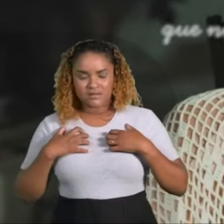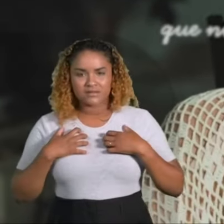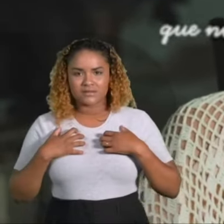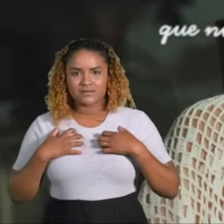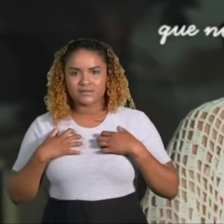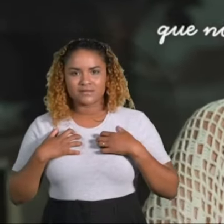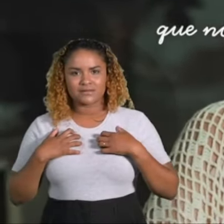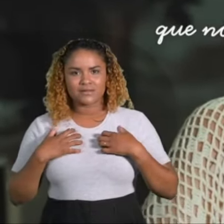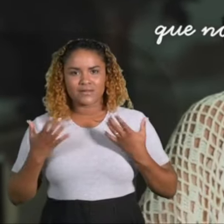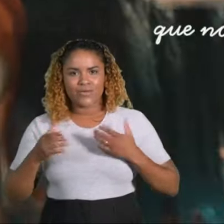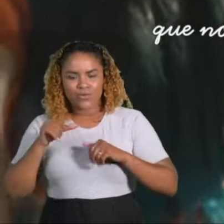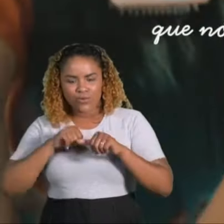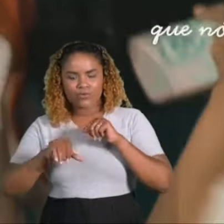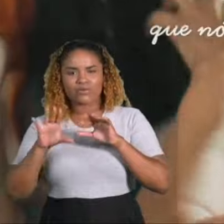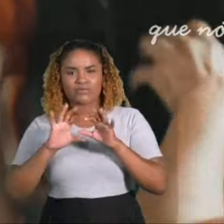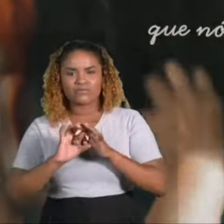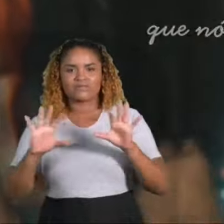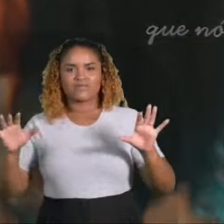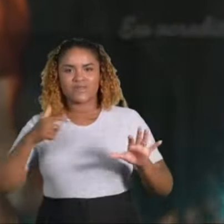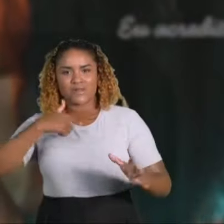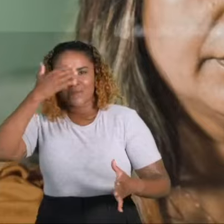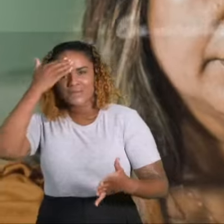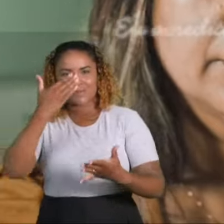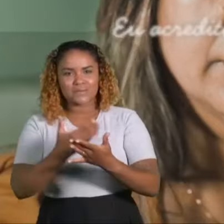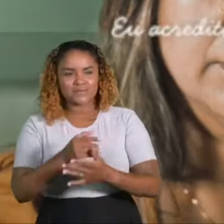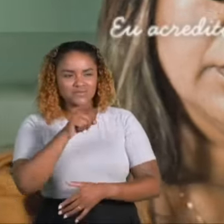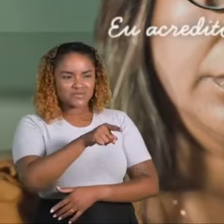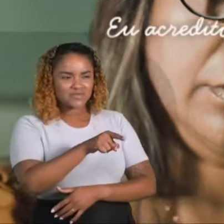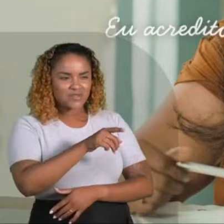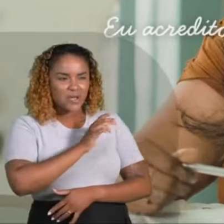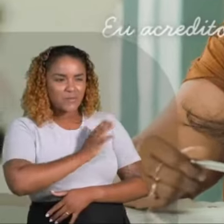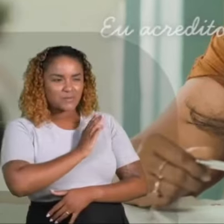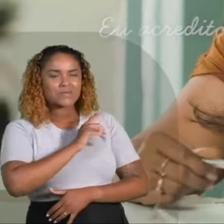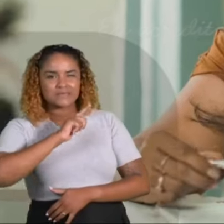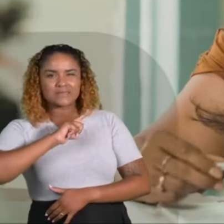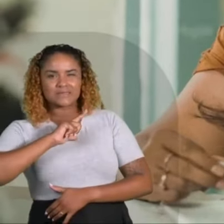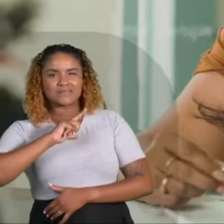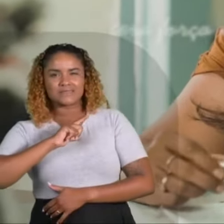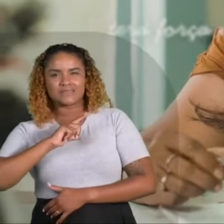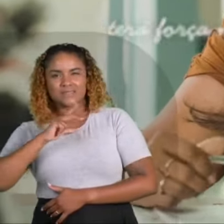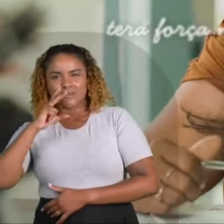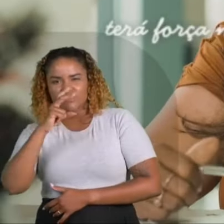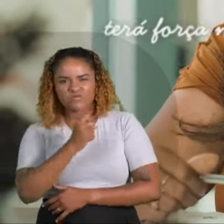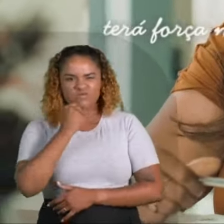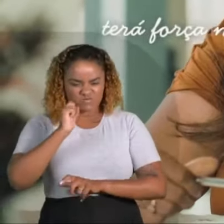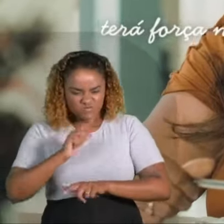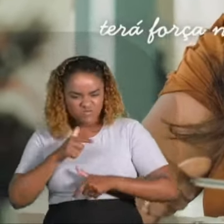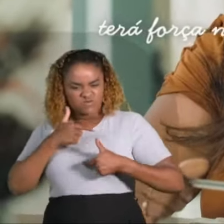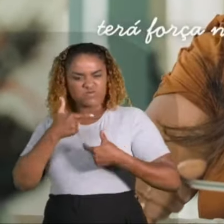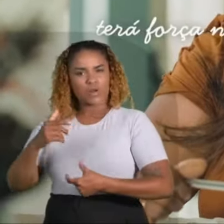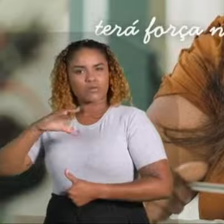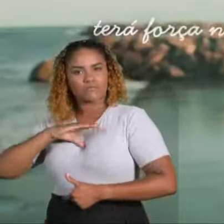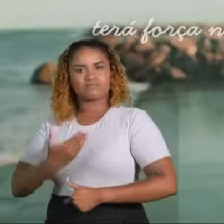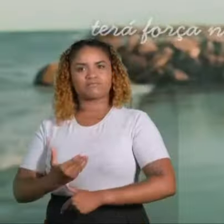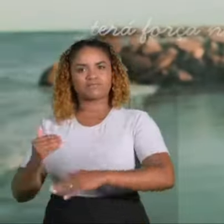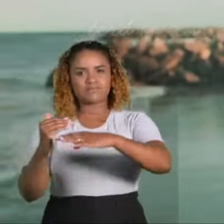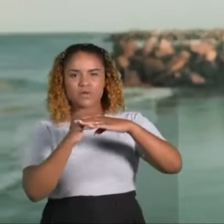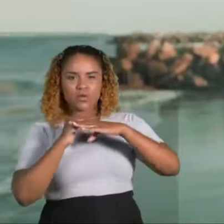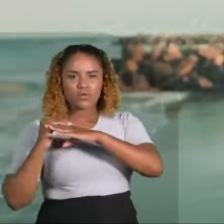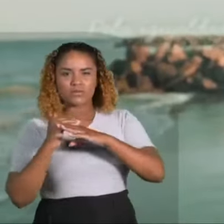que nós estamos deixando para trás. Eu acredito, Rogério, que esse teu jovem coração terá a força necessária para lutar ao nosso